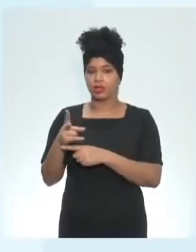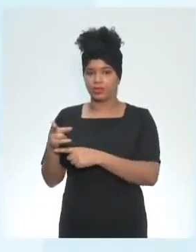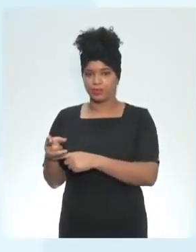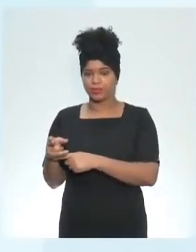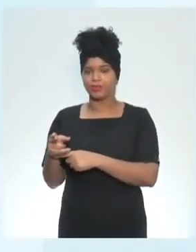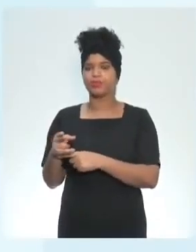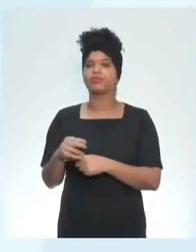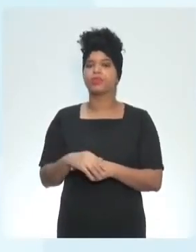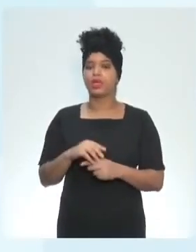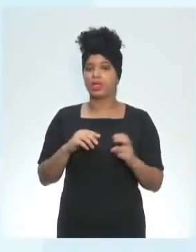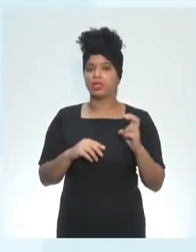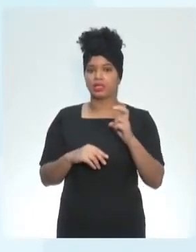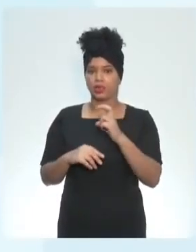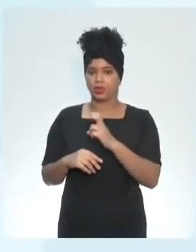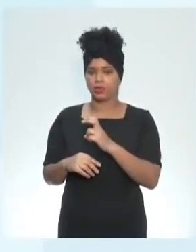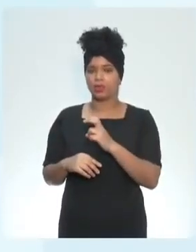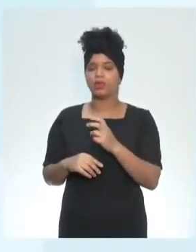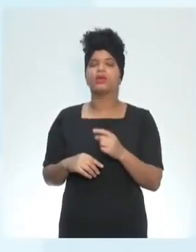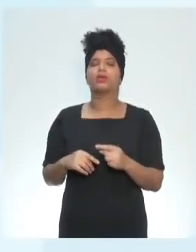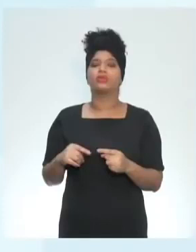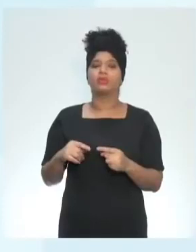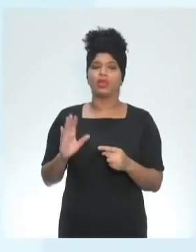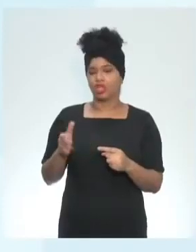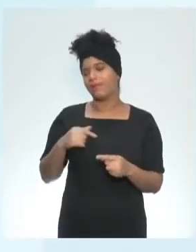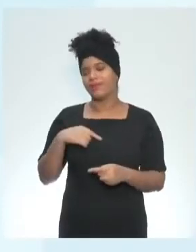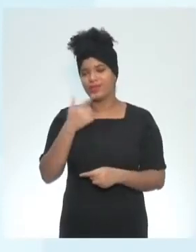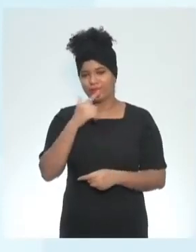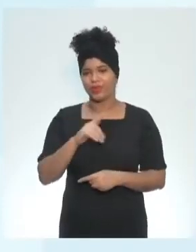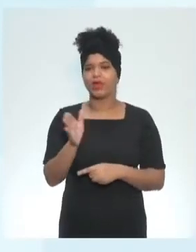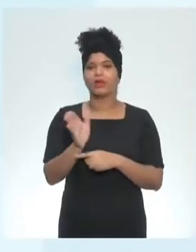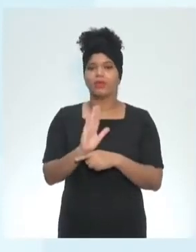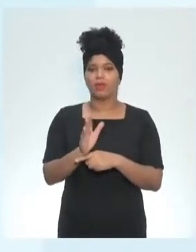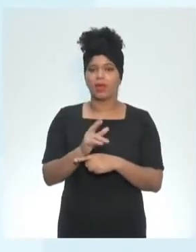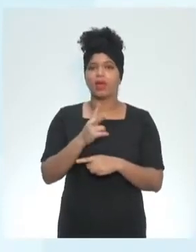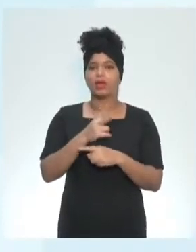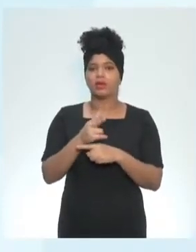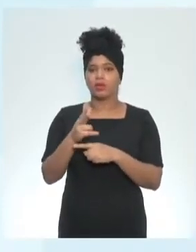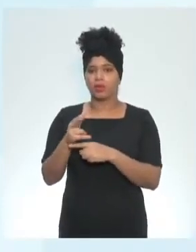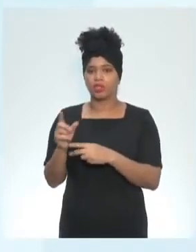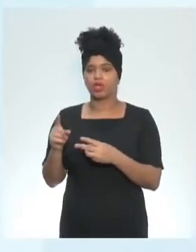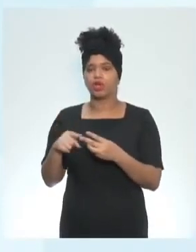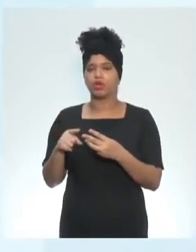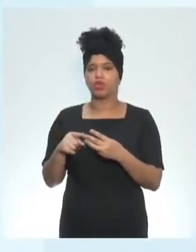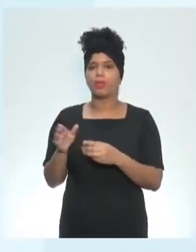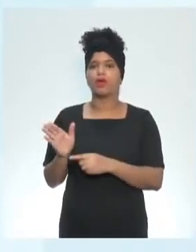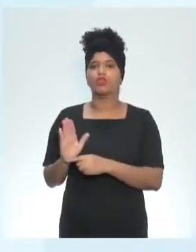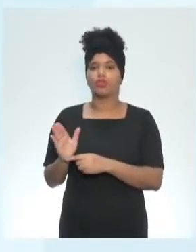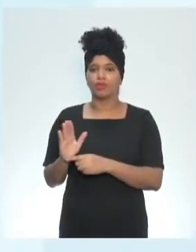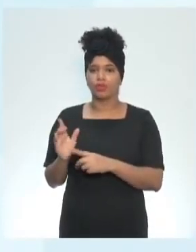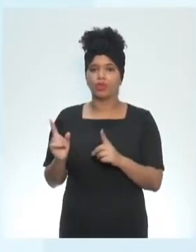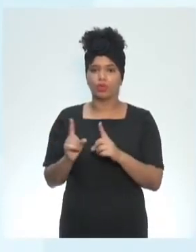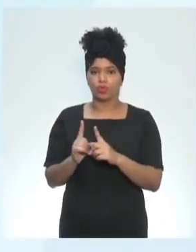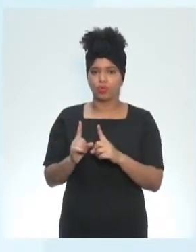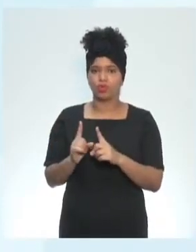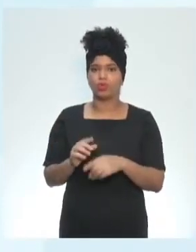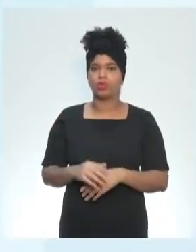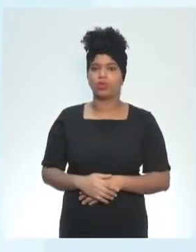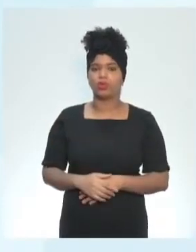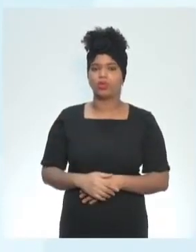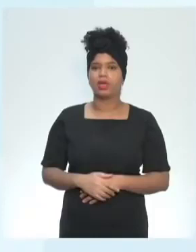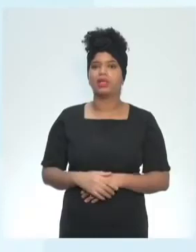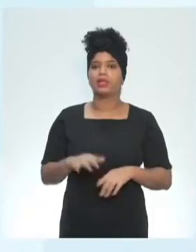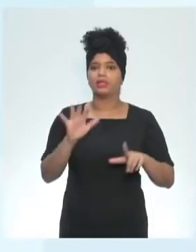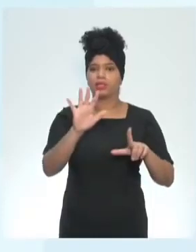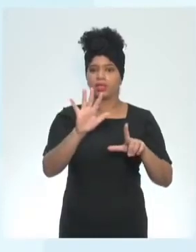cinco elementos-chave E aí gente tem cinematography and Tim minchin a narrative and Sound